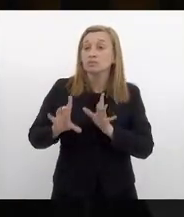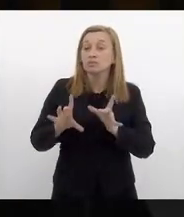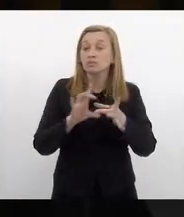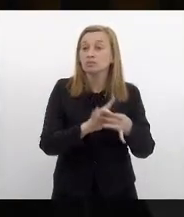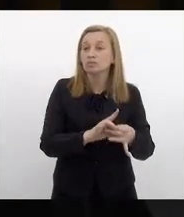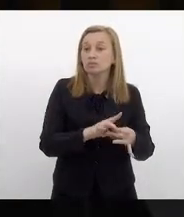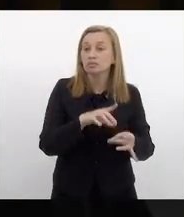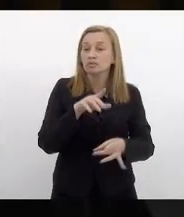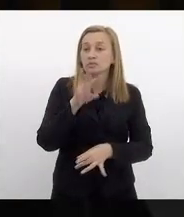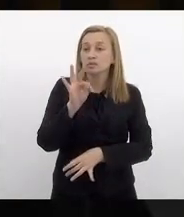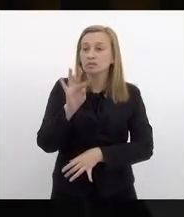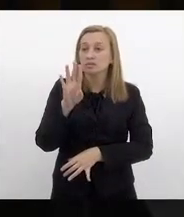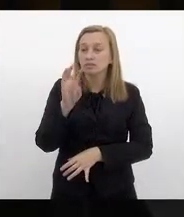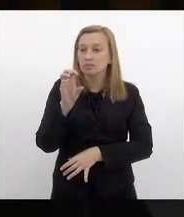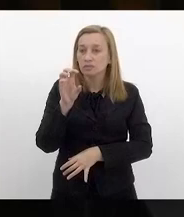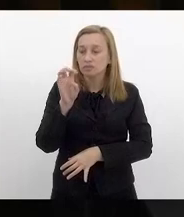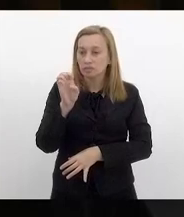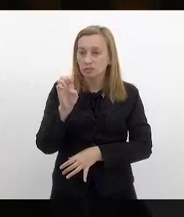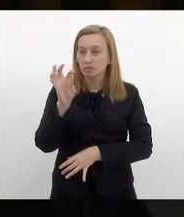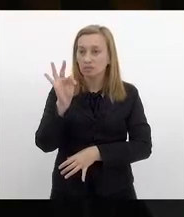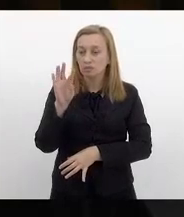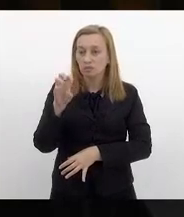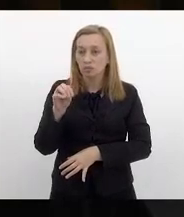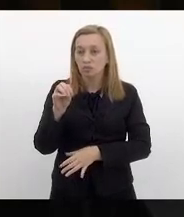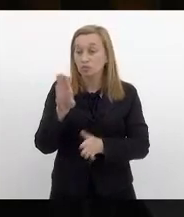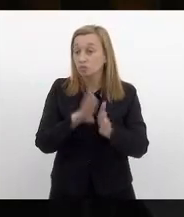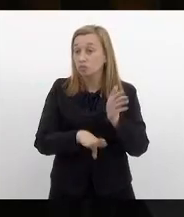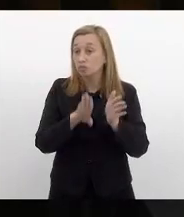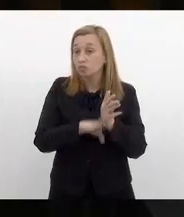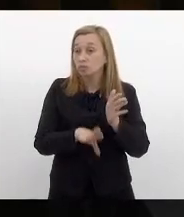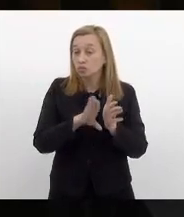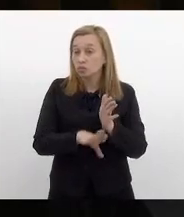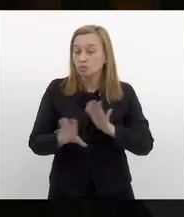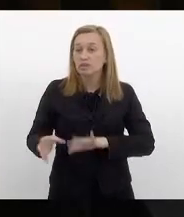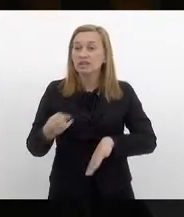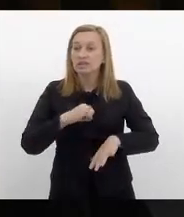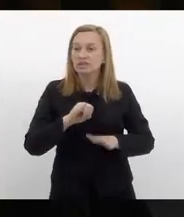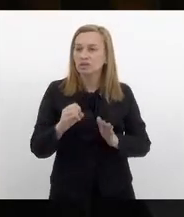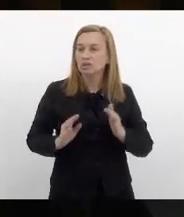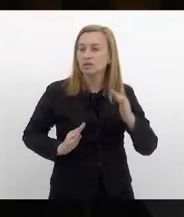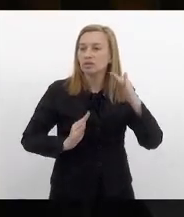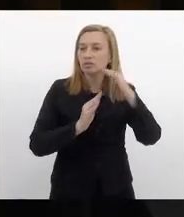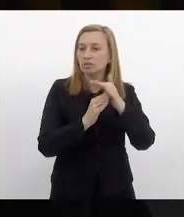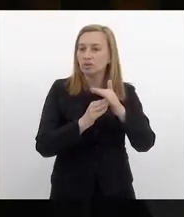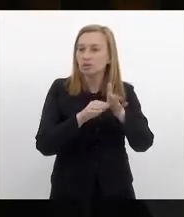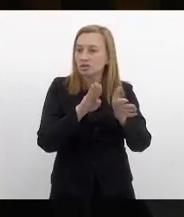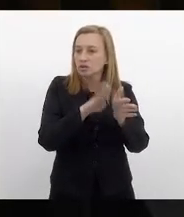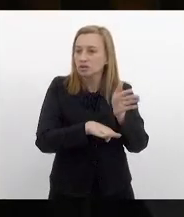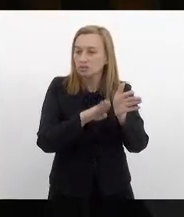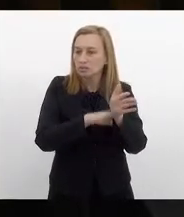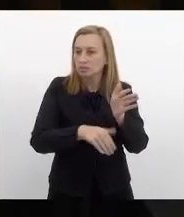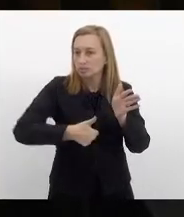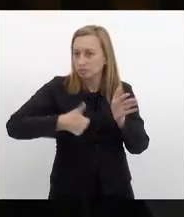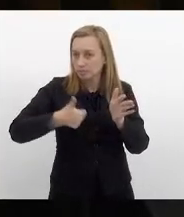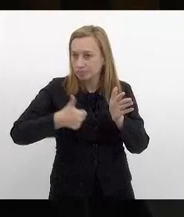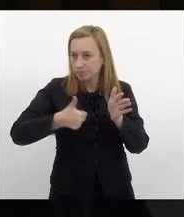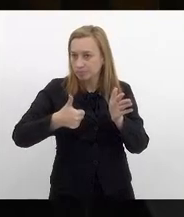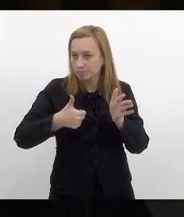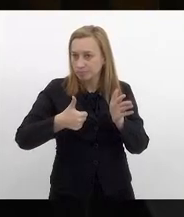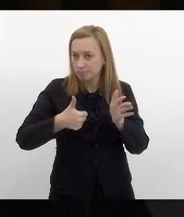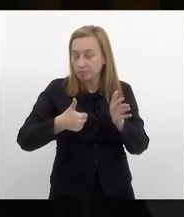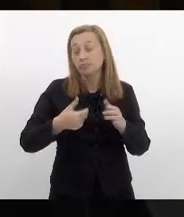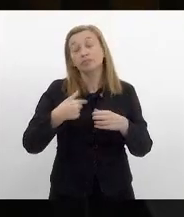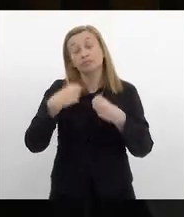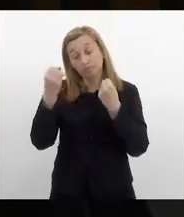do teto de gastos. Ora, se eu limito a despesa primária, e ali eu tenho que dar